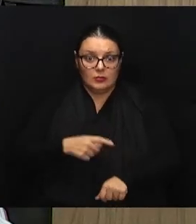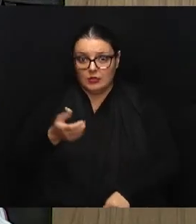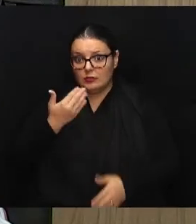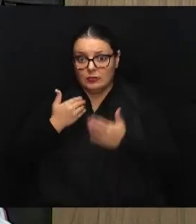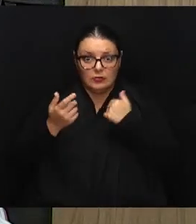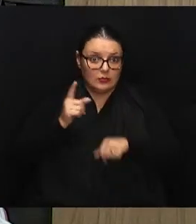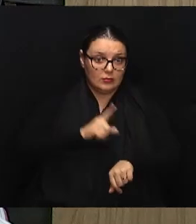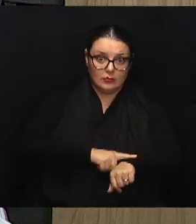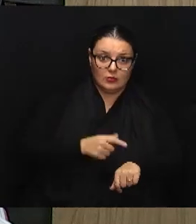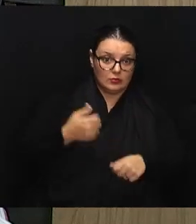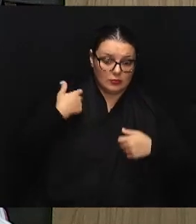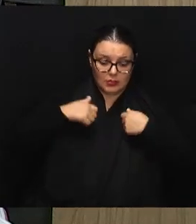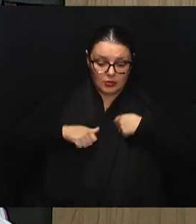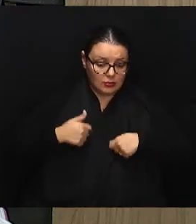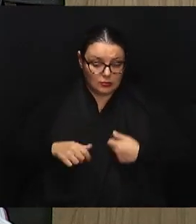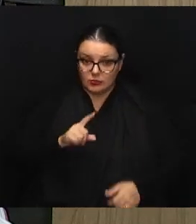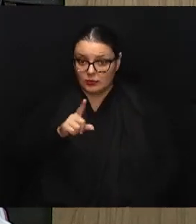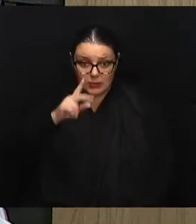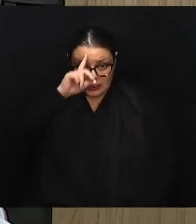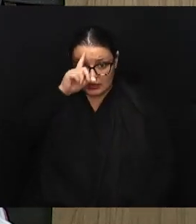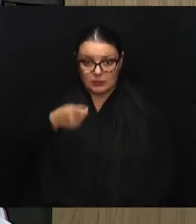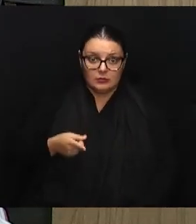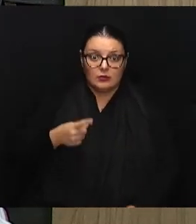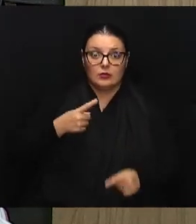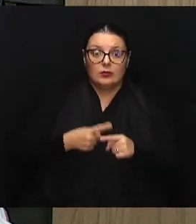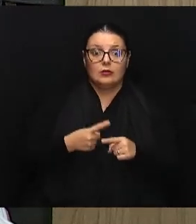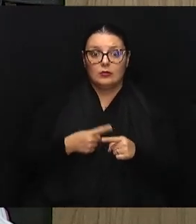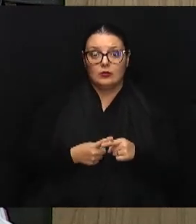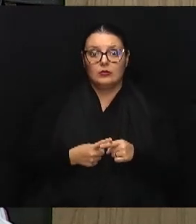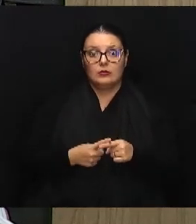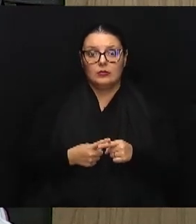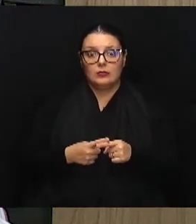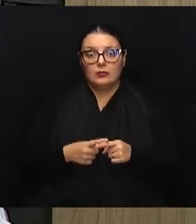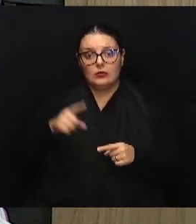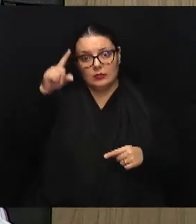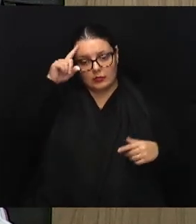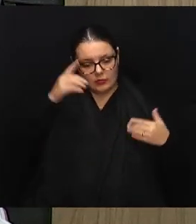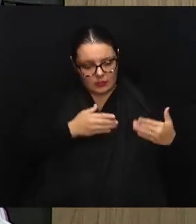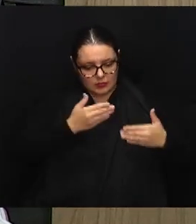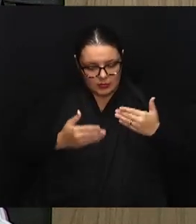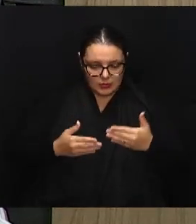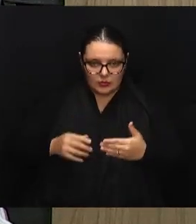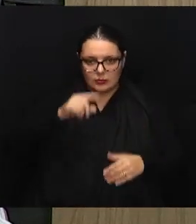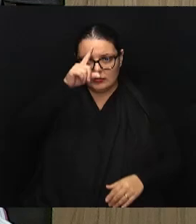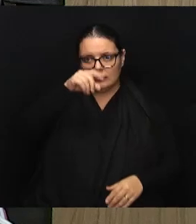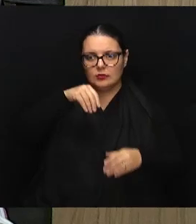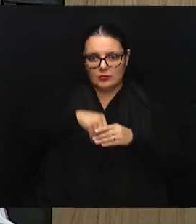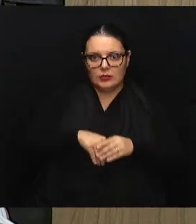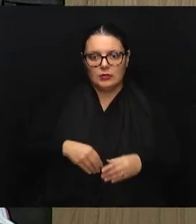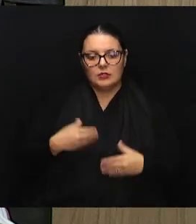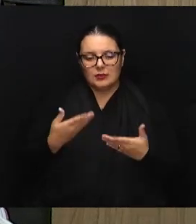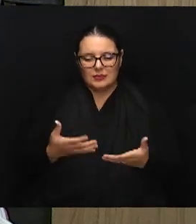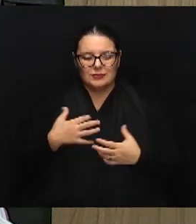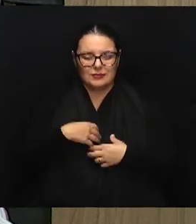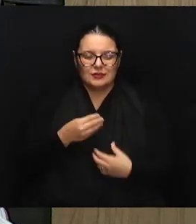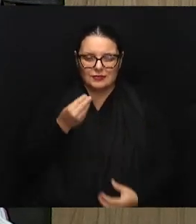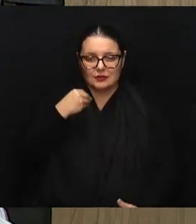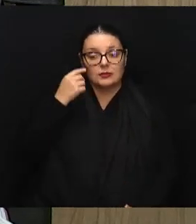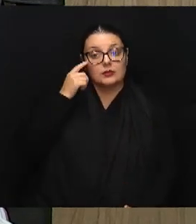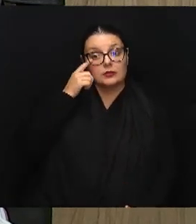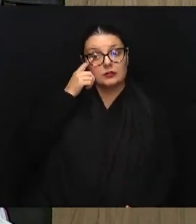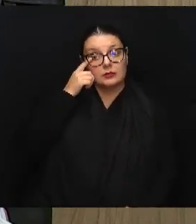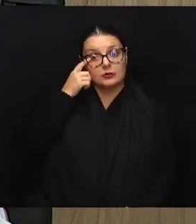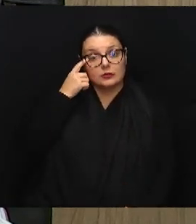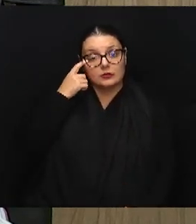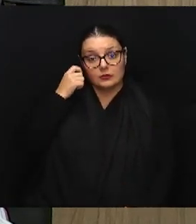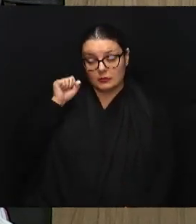ele vai comer, o horário que ele vai tomar banho, porque isso ele entra na rotina hospitalar. Isso tudo fragiliza ele. E uma coisa